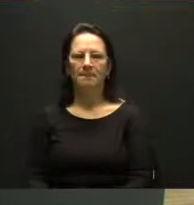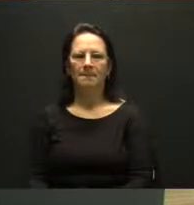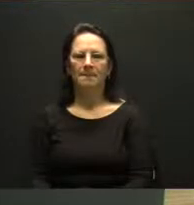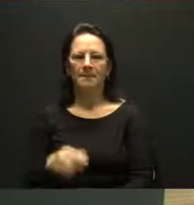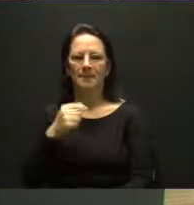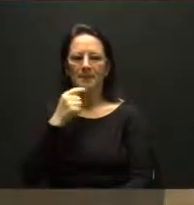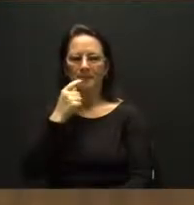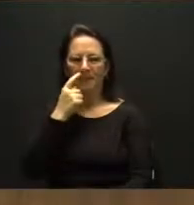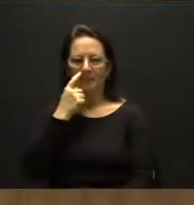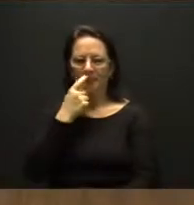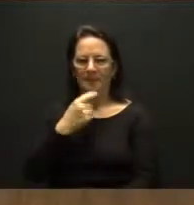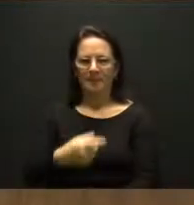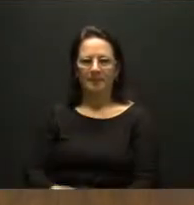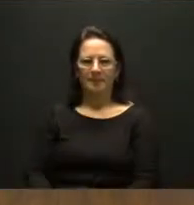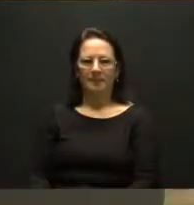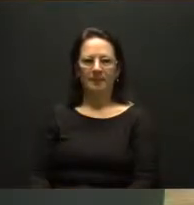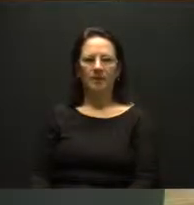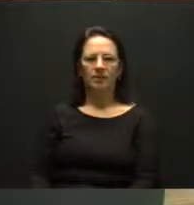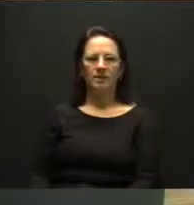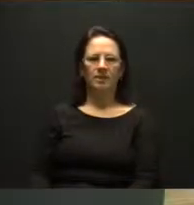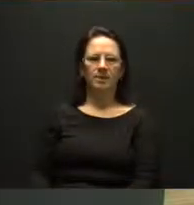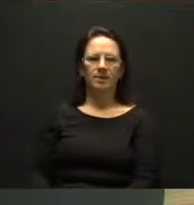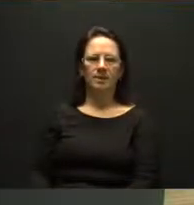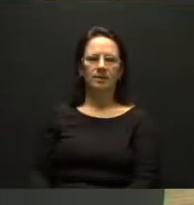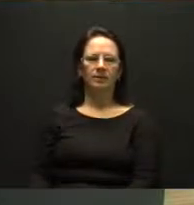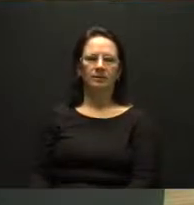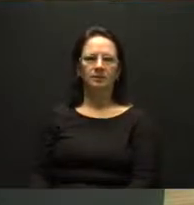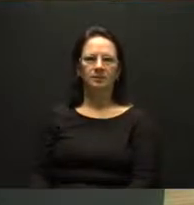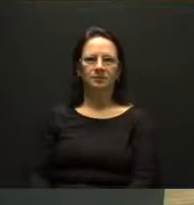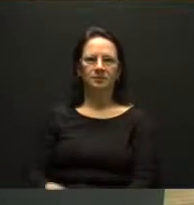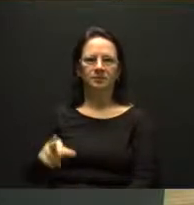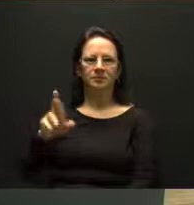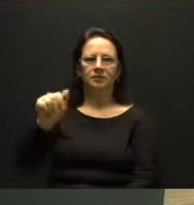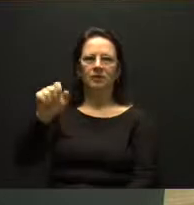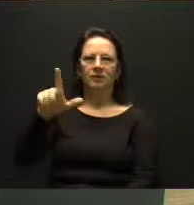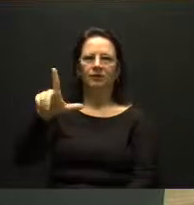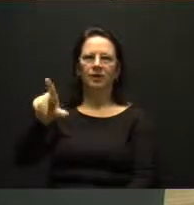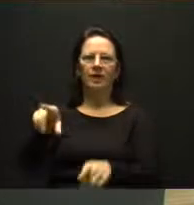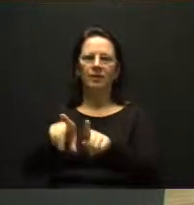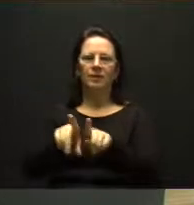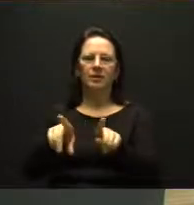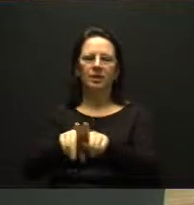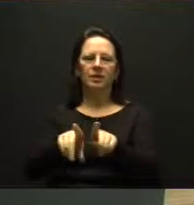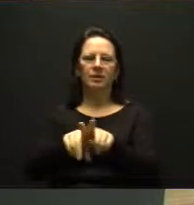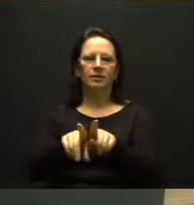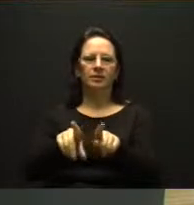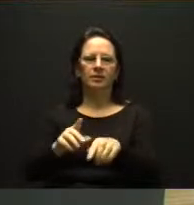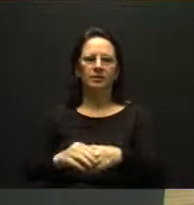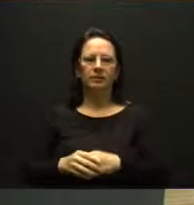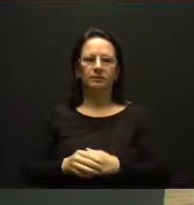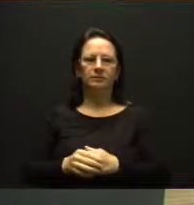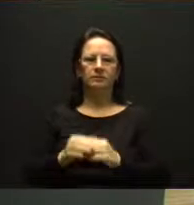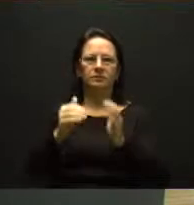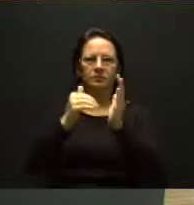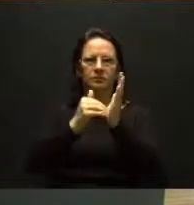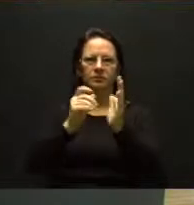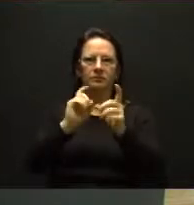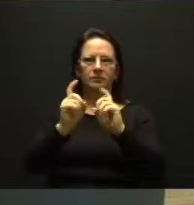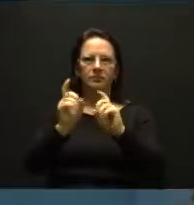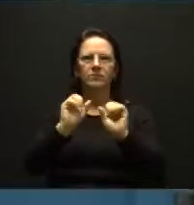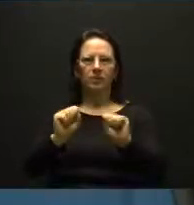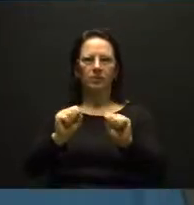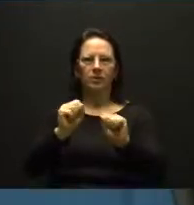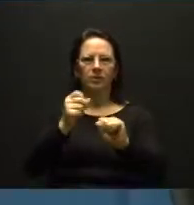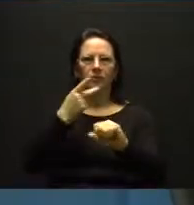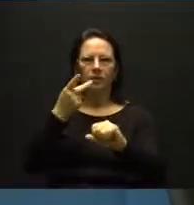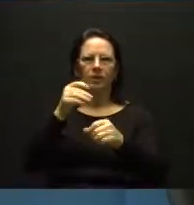o presidente fez questão de ordem eu fiz uso da palavra deste requerimento na última sessão eu posso falar